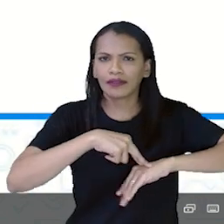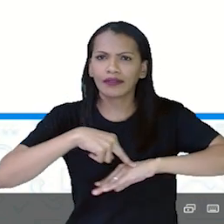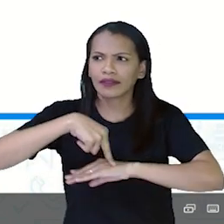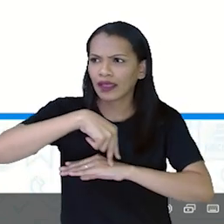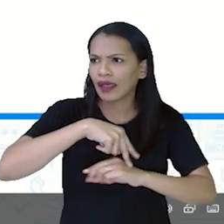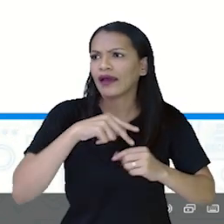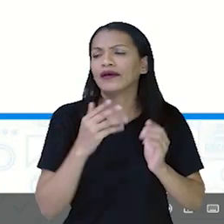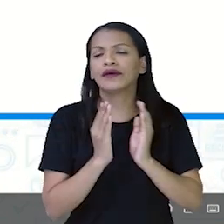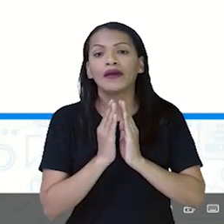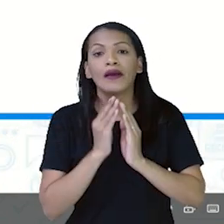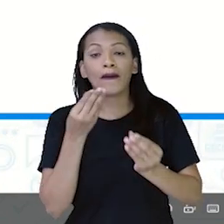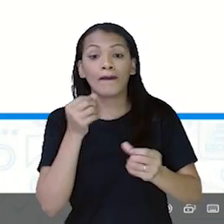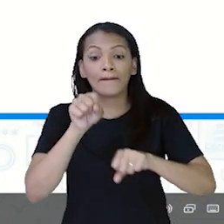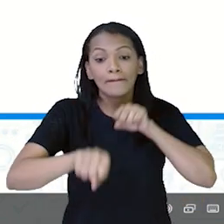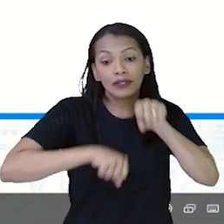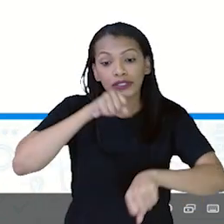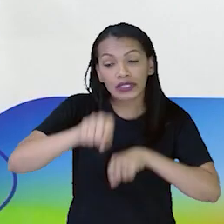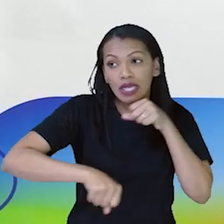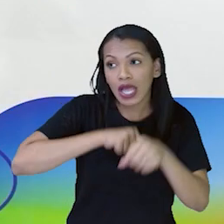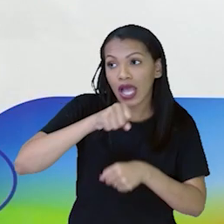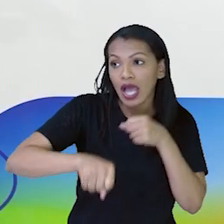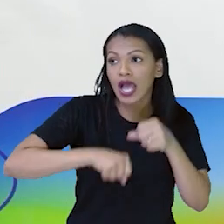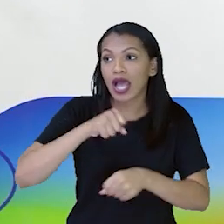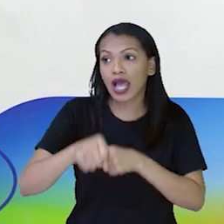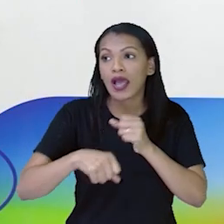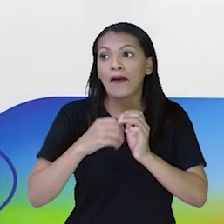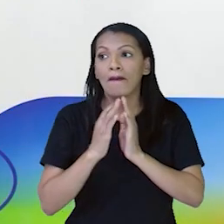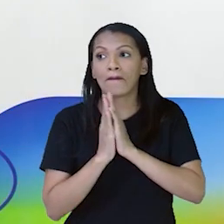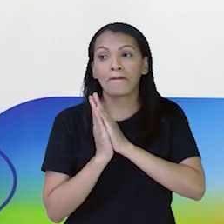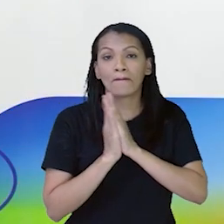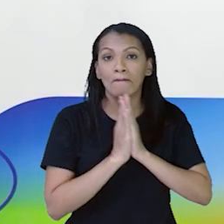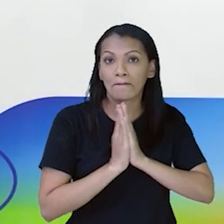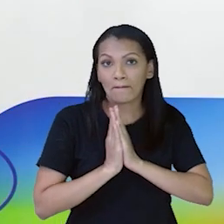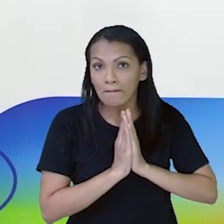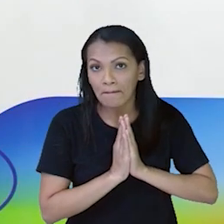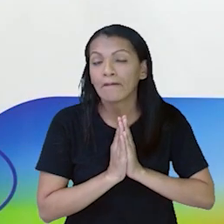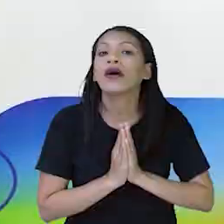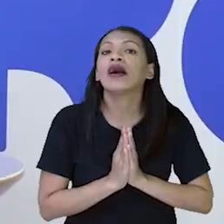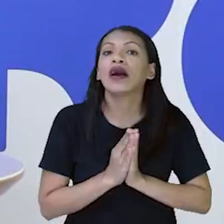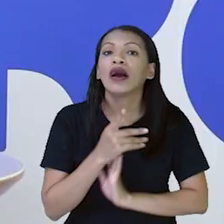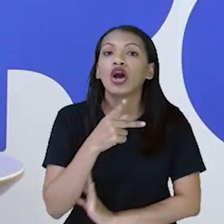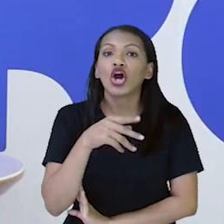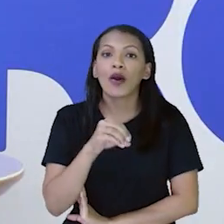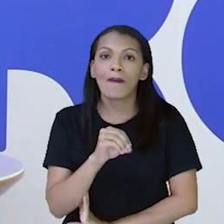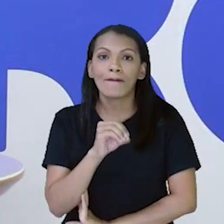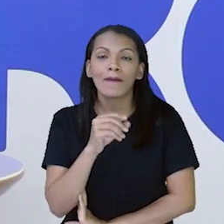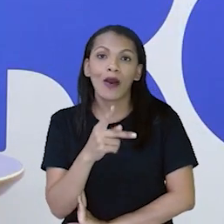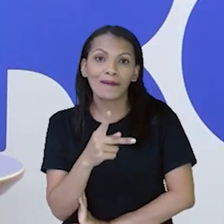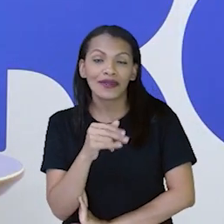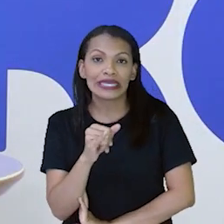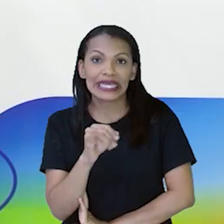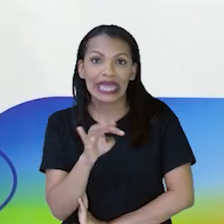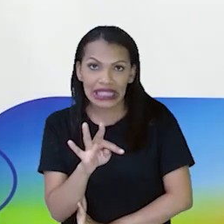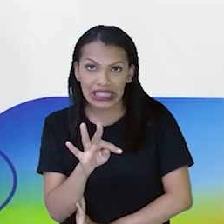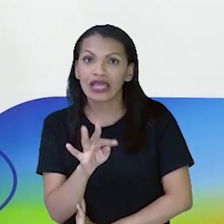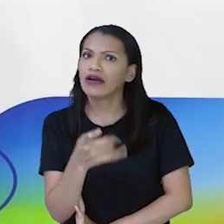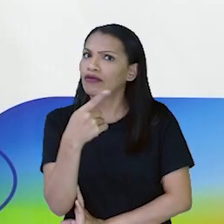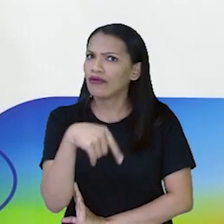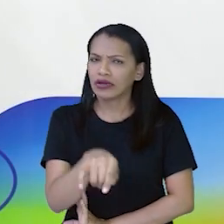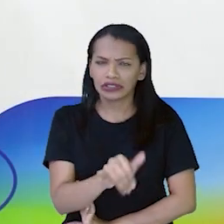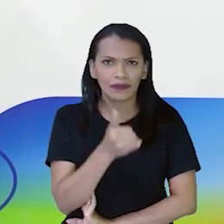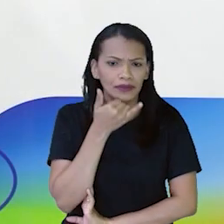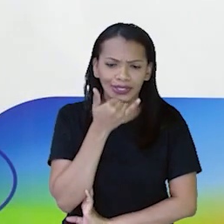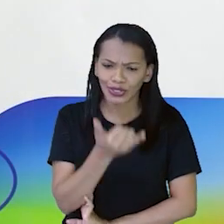boneca e o pot it. Eu acho que eu falei certo, né, professora Abigail? Esse brinquedo eu não sei falar certo, não. Vocês me